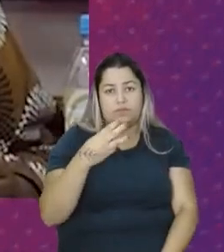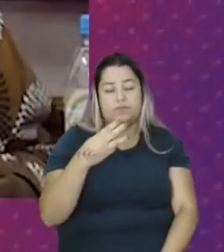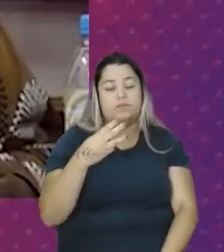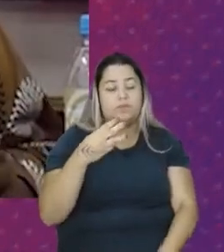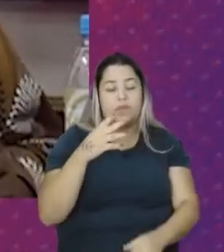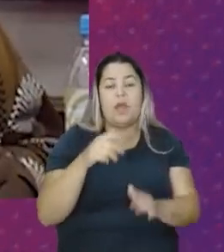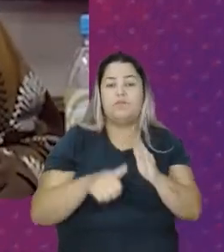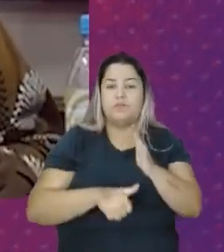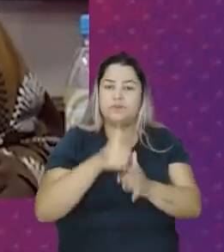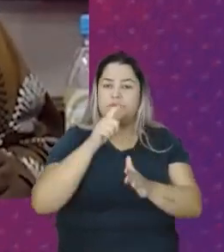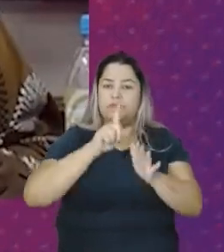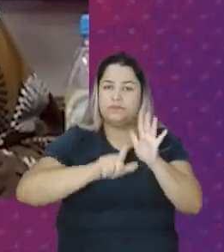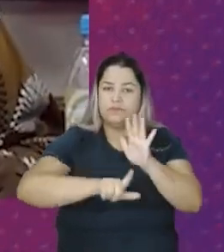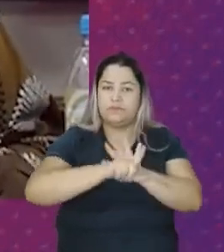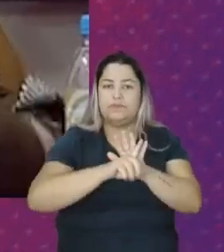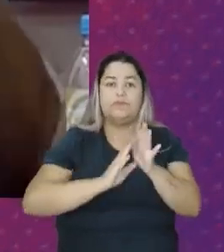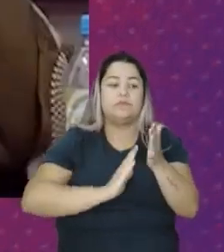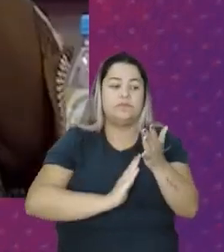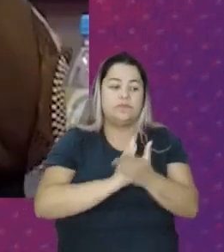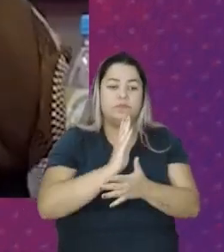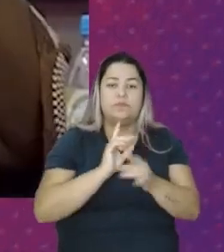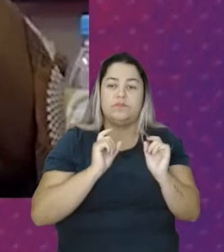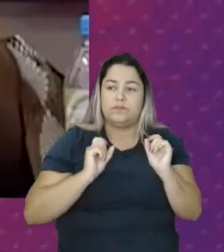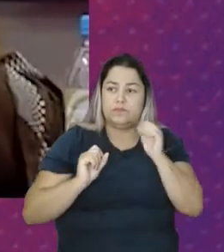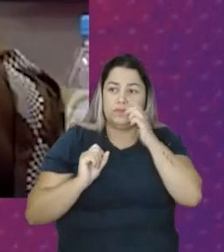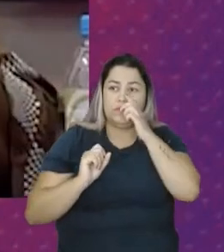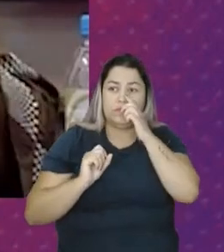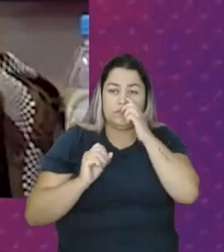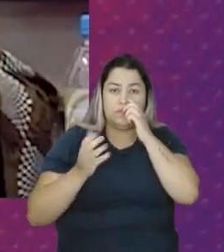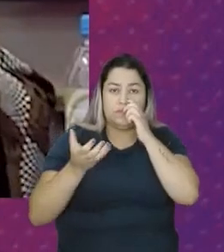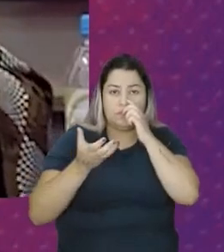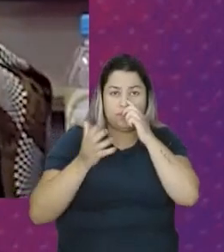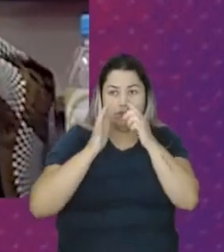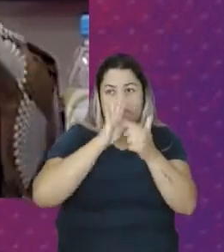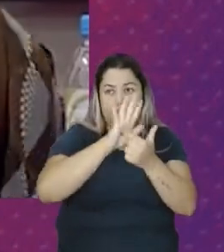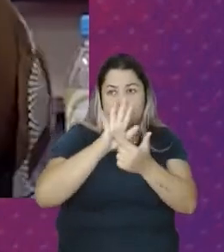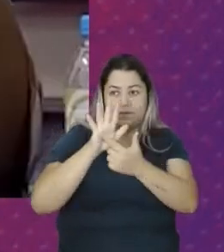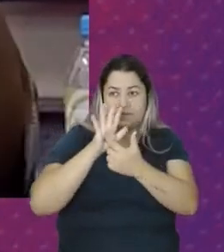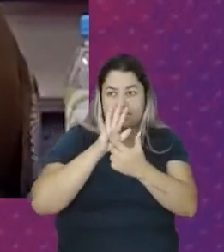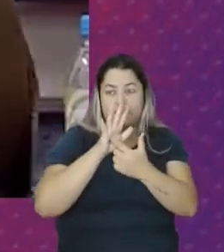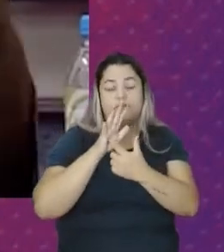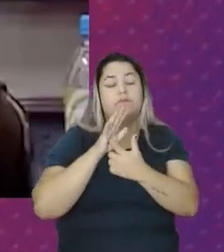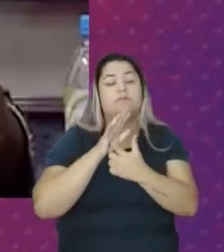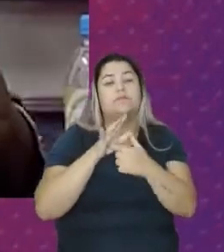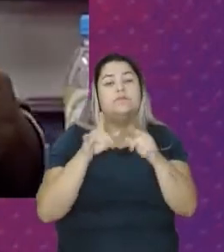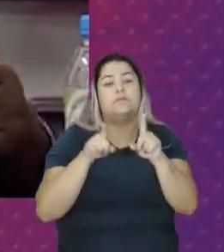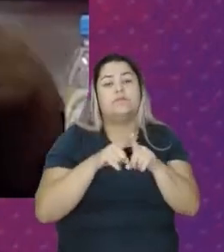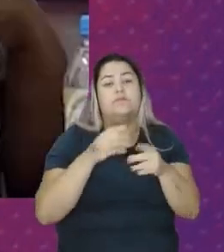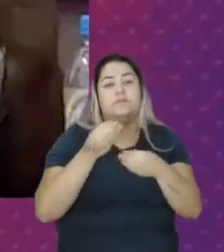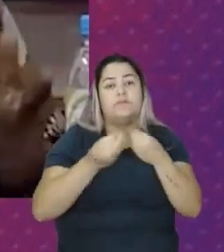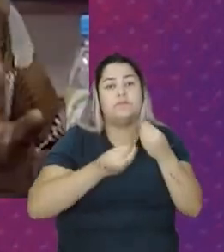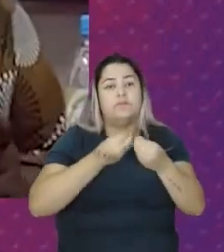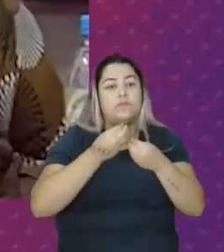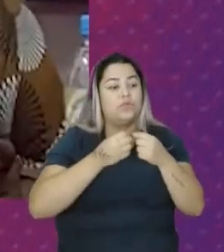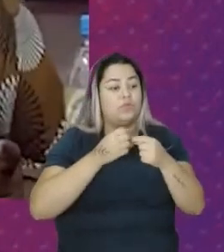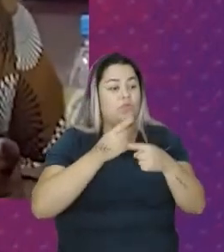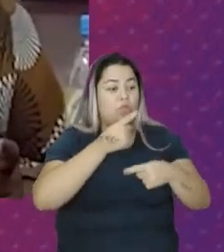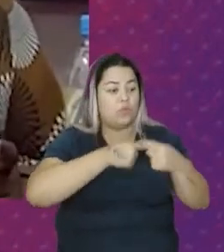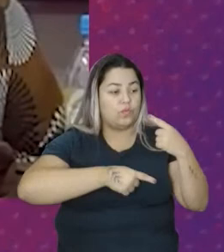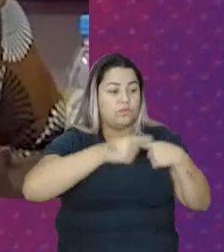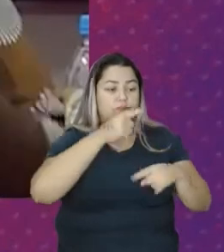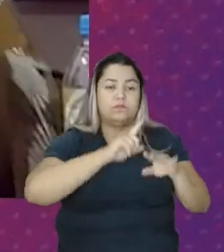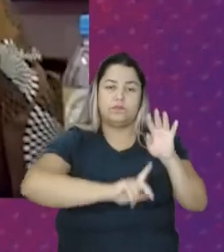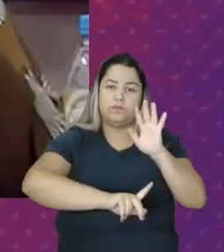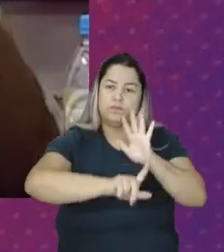homologou. Enfim, eu queria então mostrar um pouquinho para vocês o processo de construção dessa